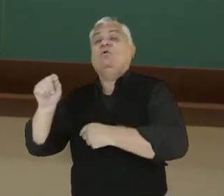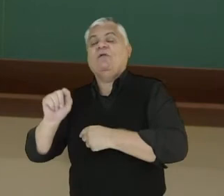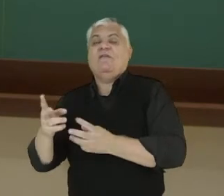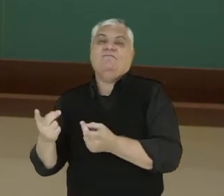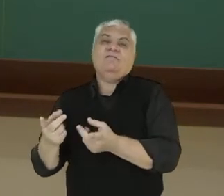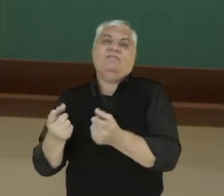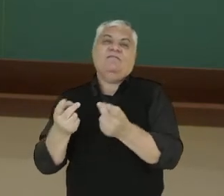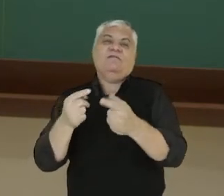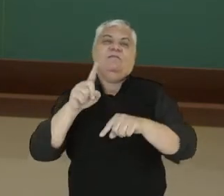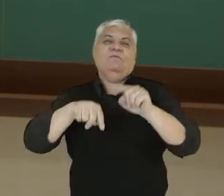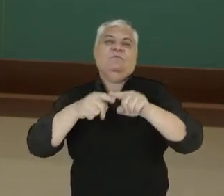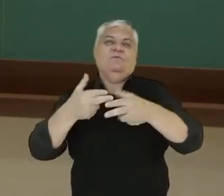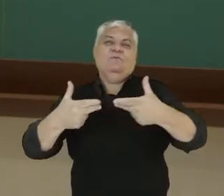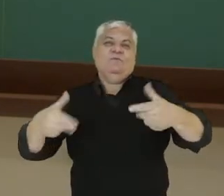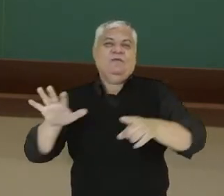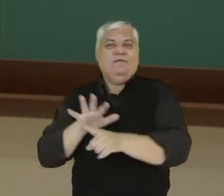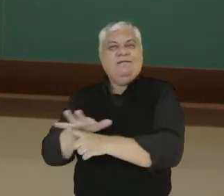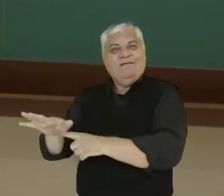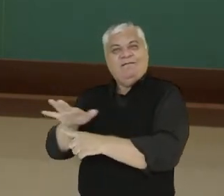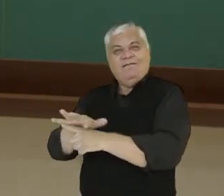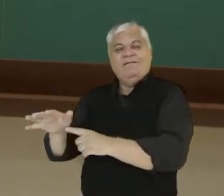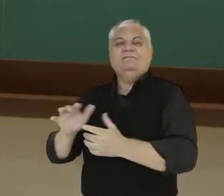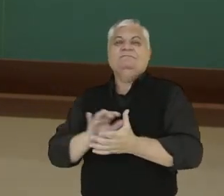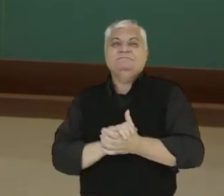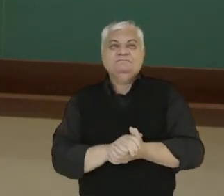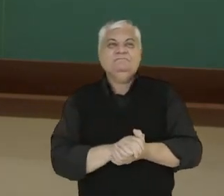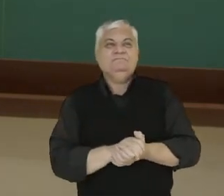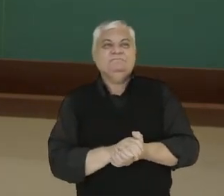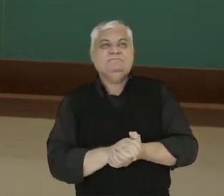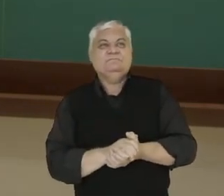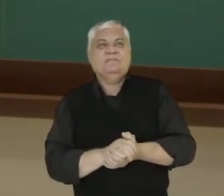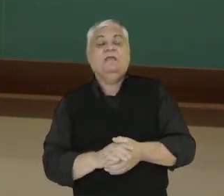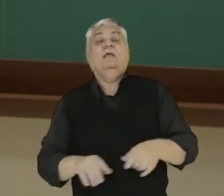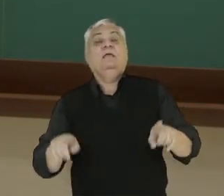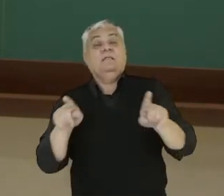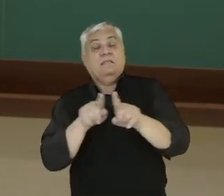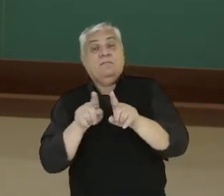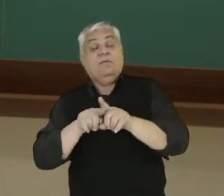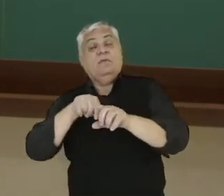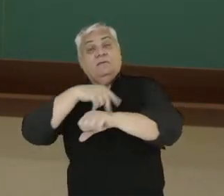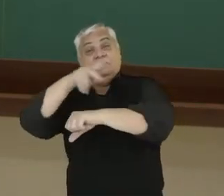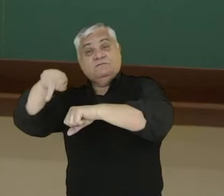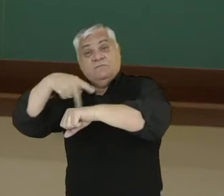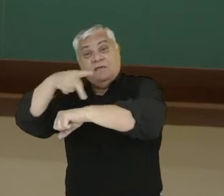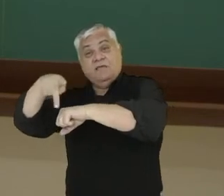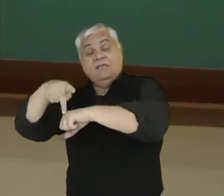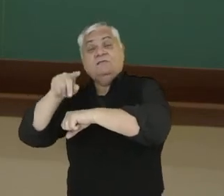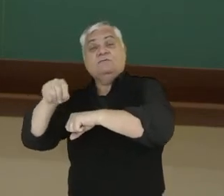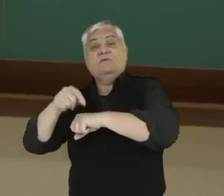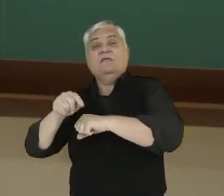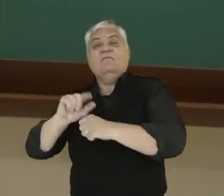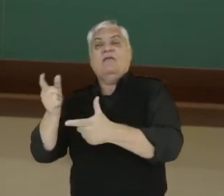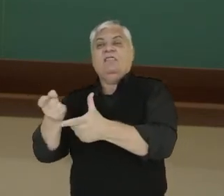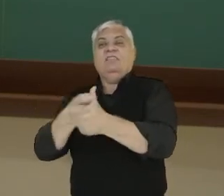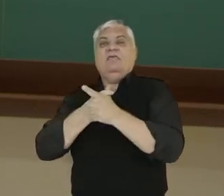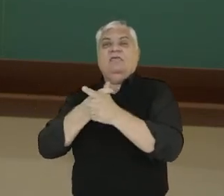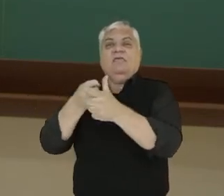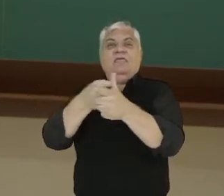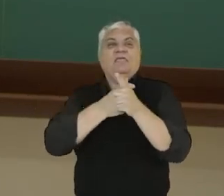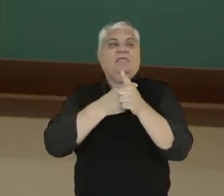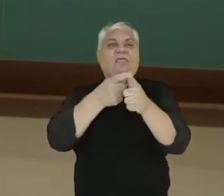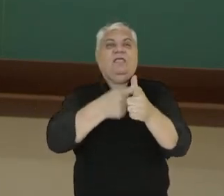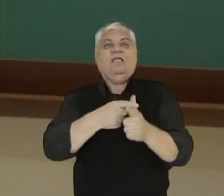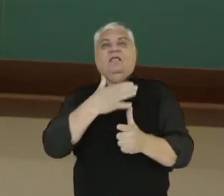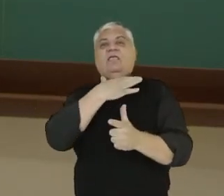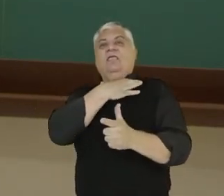dos seus produtos, né? Então, essas trocas. Além disso, os países parceiros acabam contraindo dívidas. Então, são países